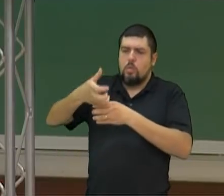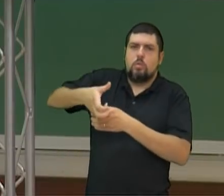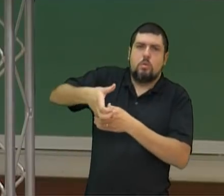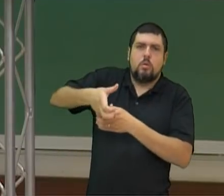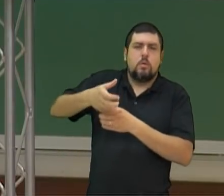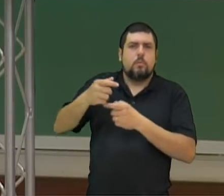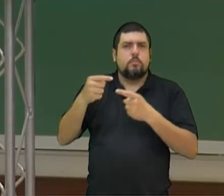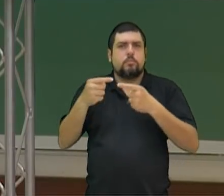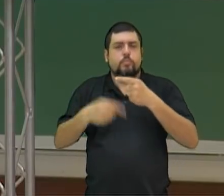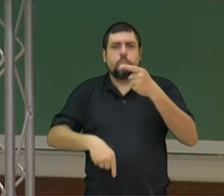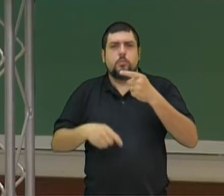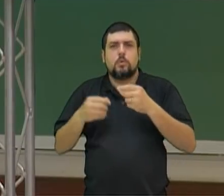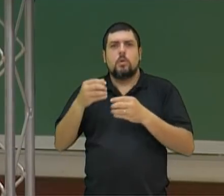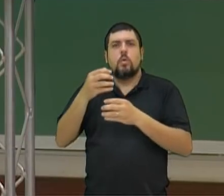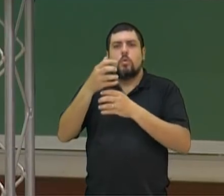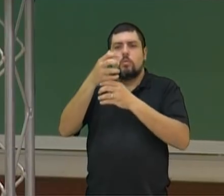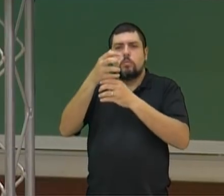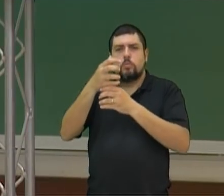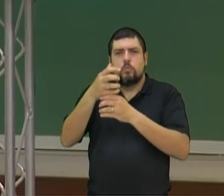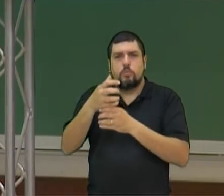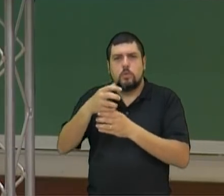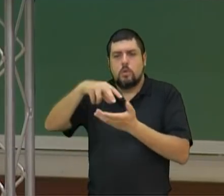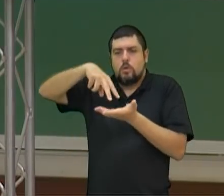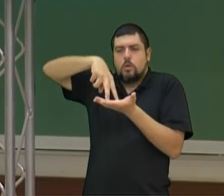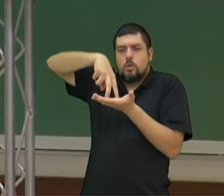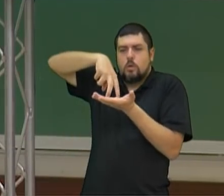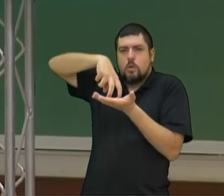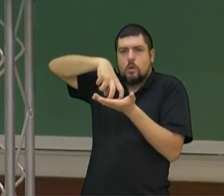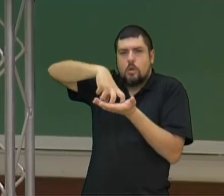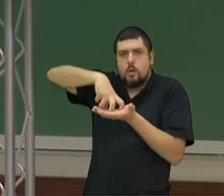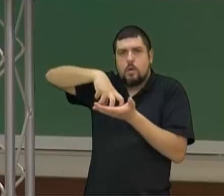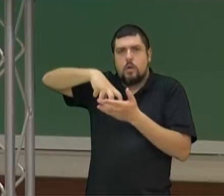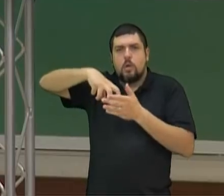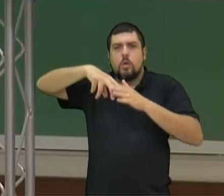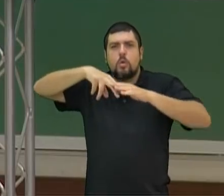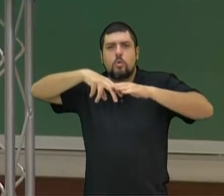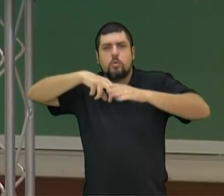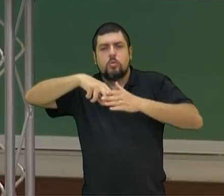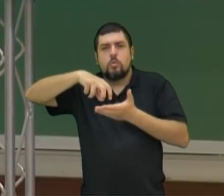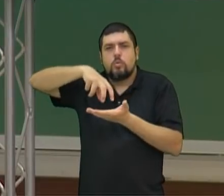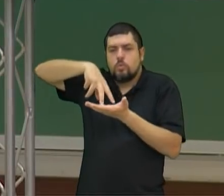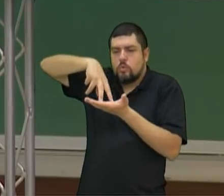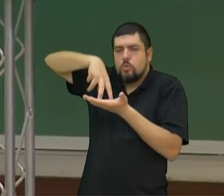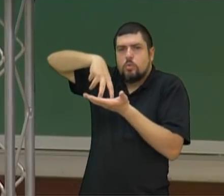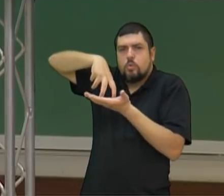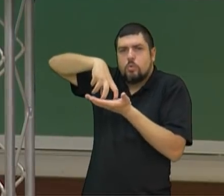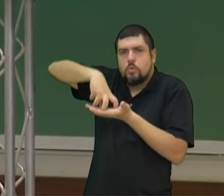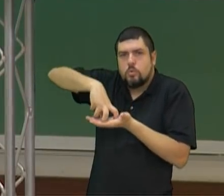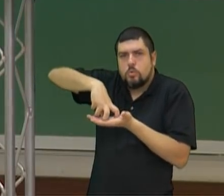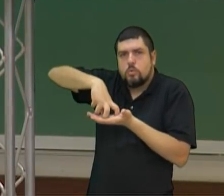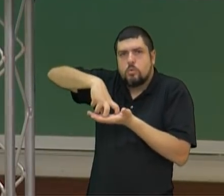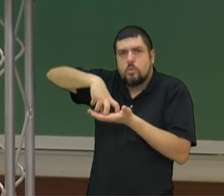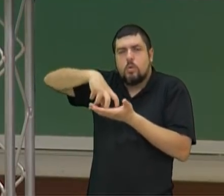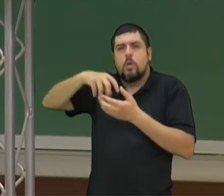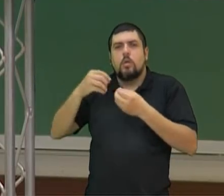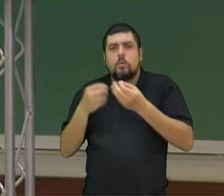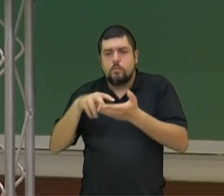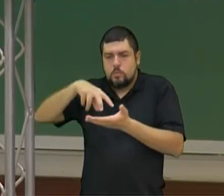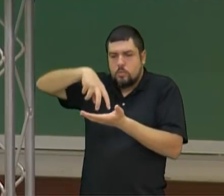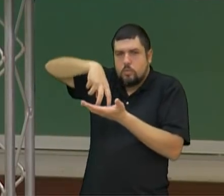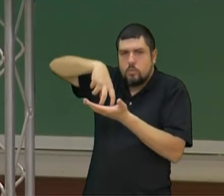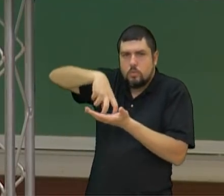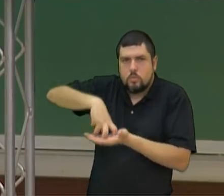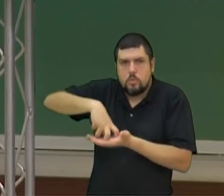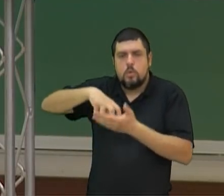posso prejudicá-la. Eu tenho que abaixar, ou seja, inclinando melhor os meus joelhos, e a minha coluna vai ficar